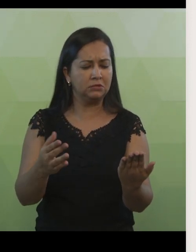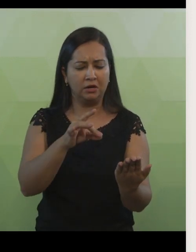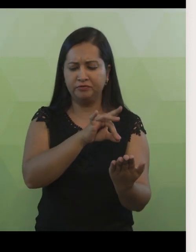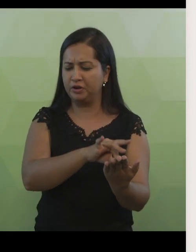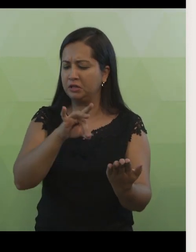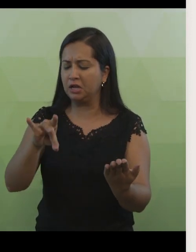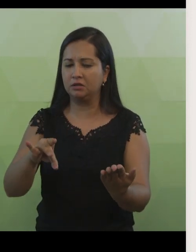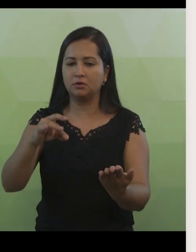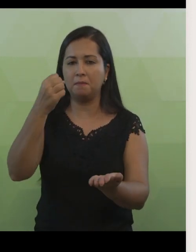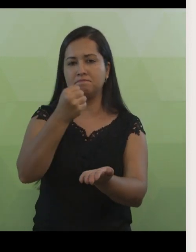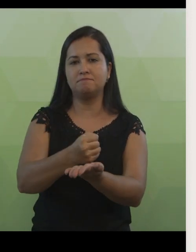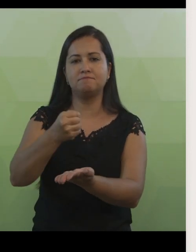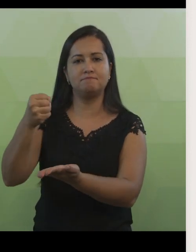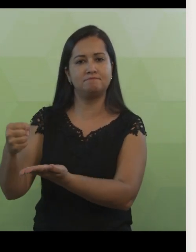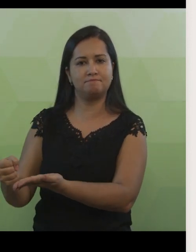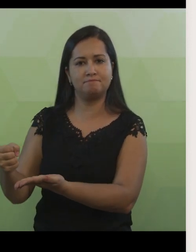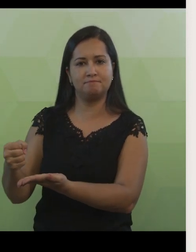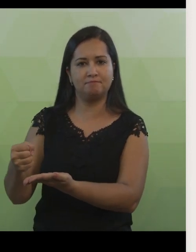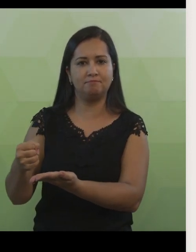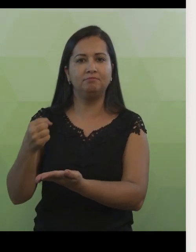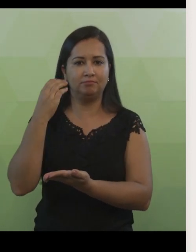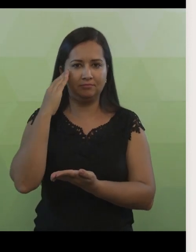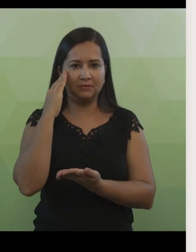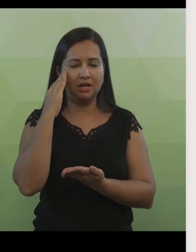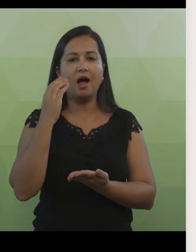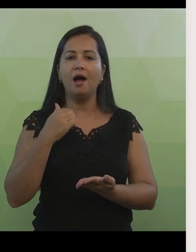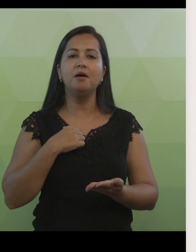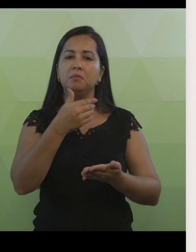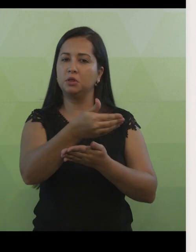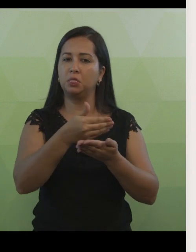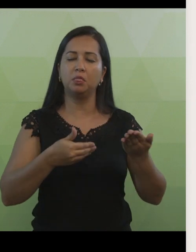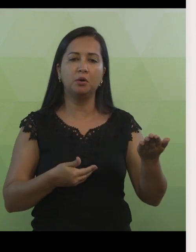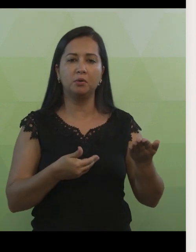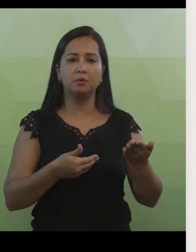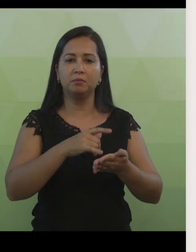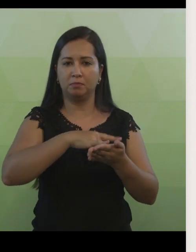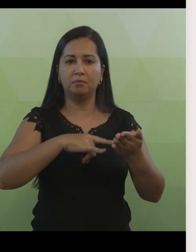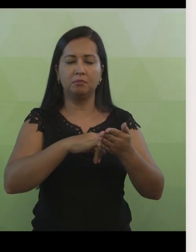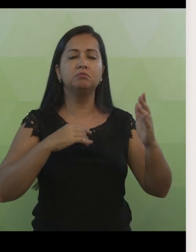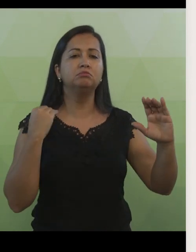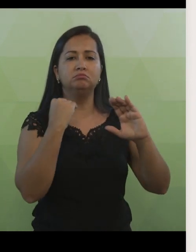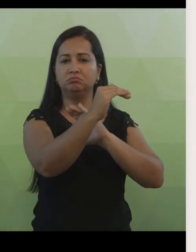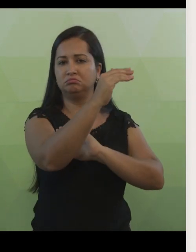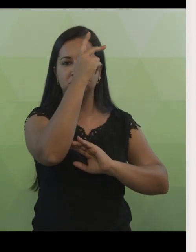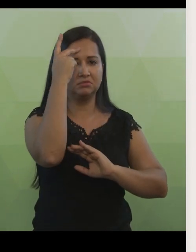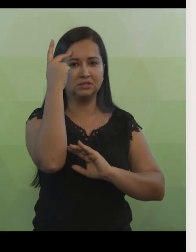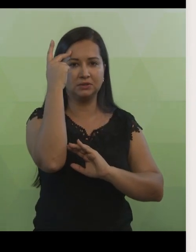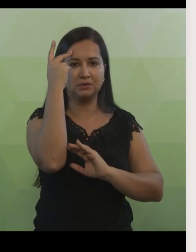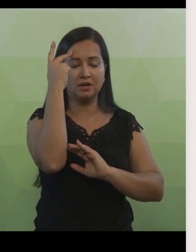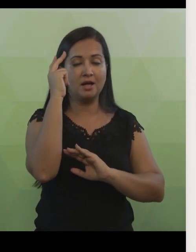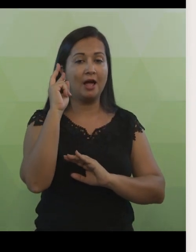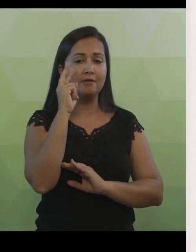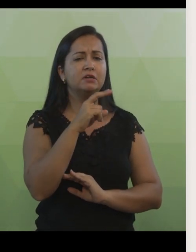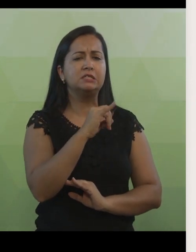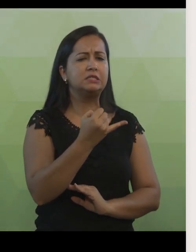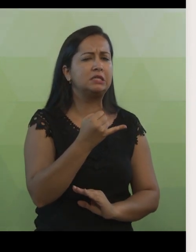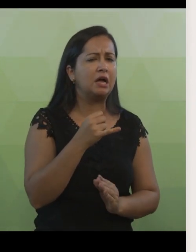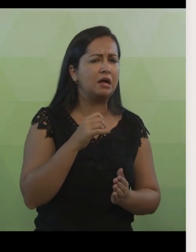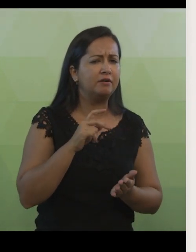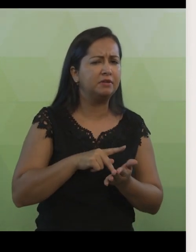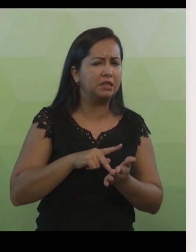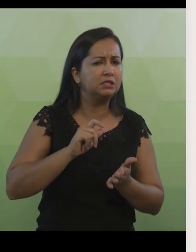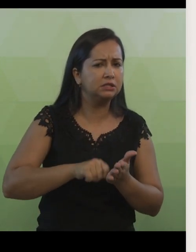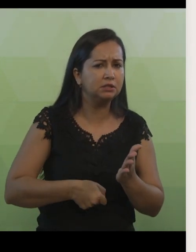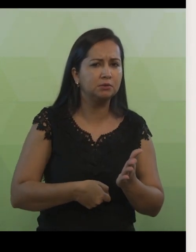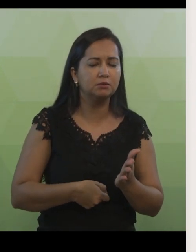mim. Cabe, aí eu posso mandar esse documento para qualquer outra pessoa. Se ela quiser atestar se aquela assinatura realmente é minha, ele